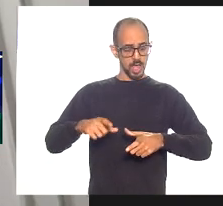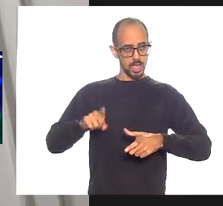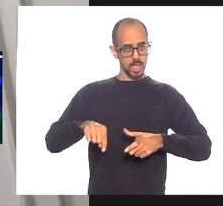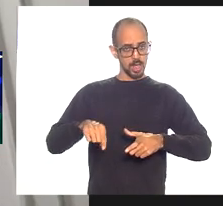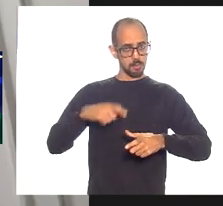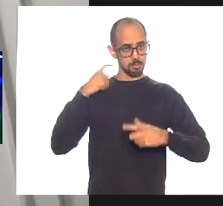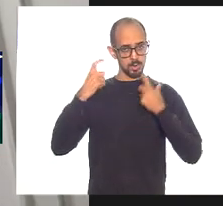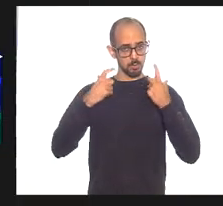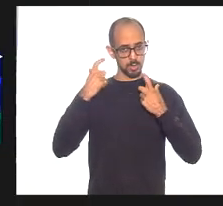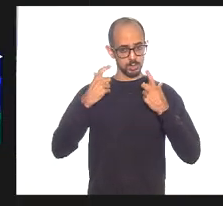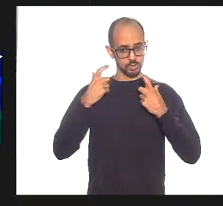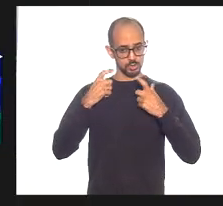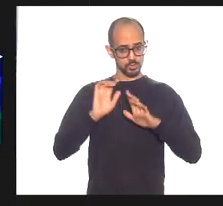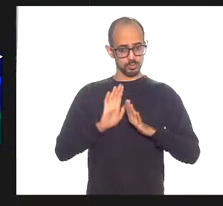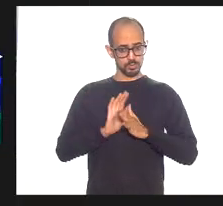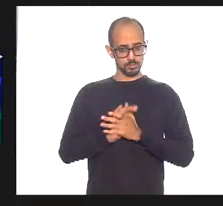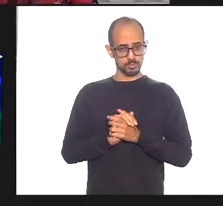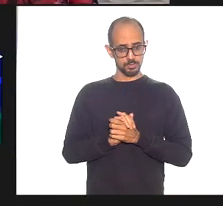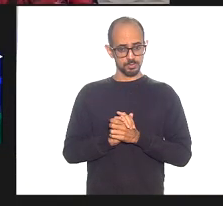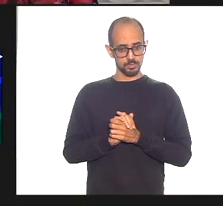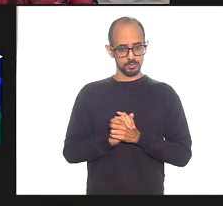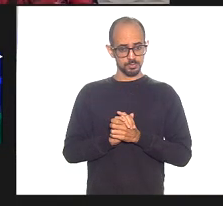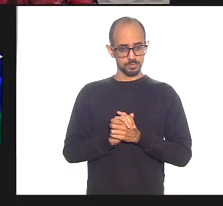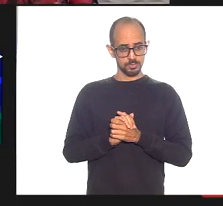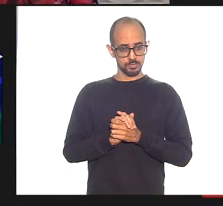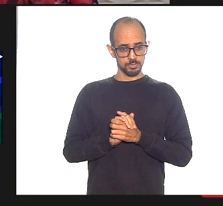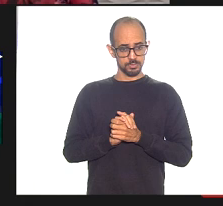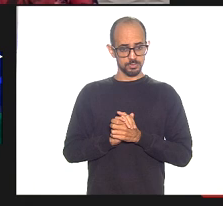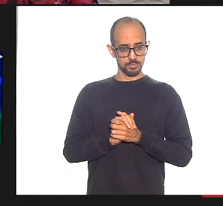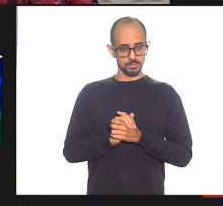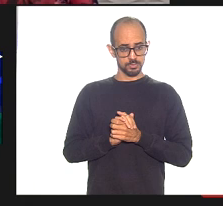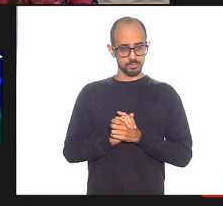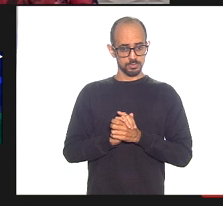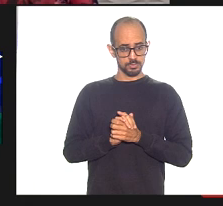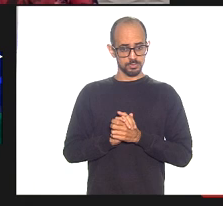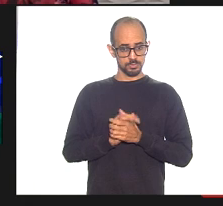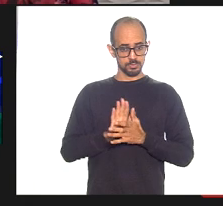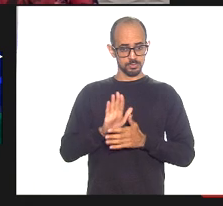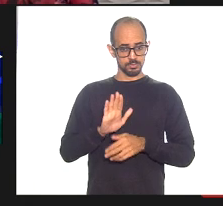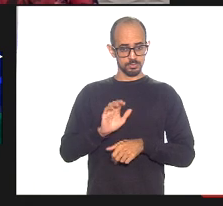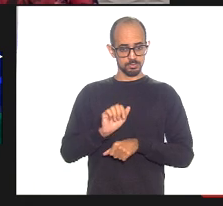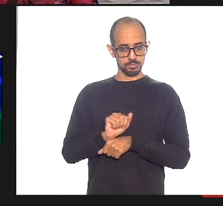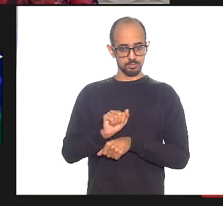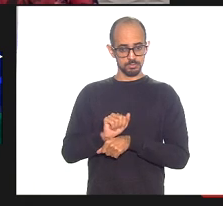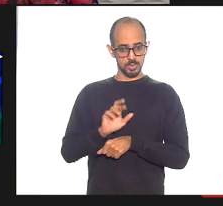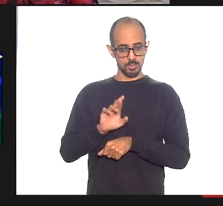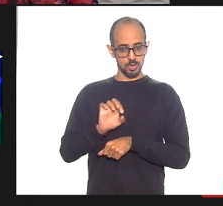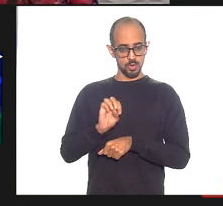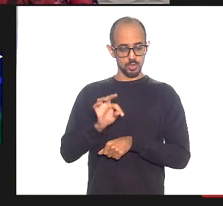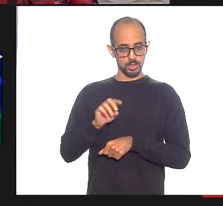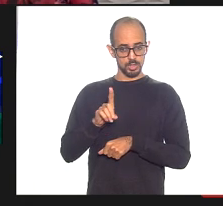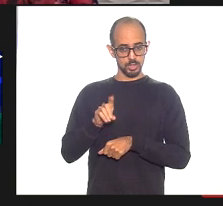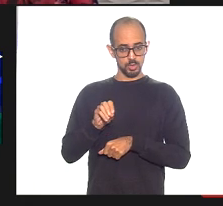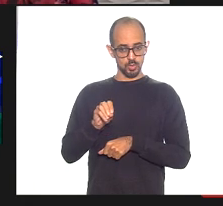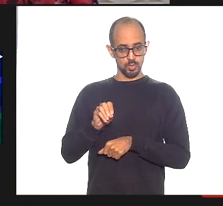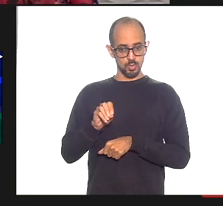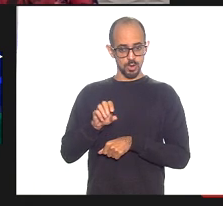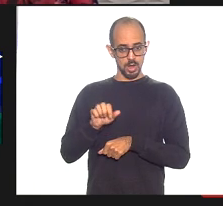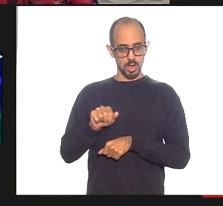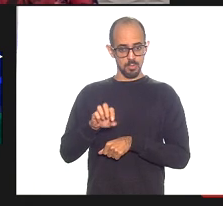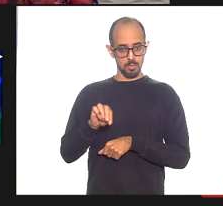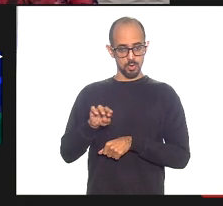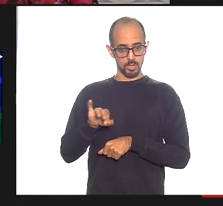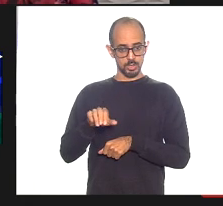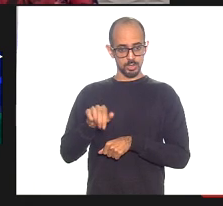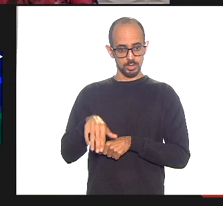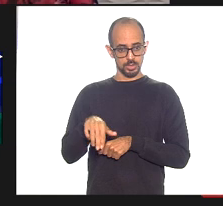preocupante não é para Rodrigo amuleto aberto que o som por favor Rodrigo